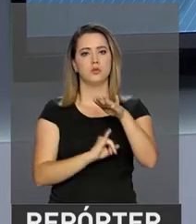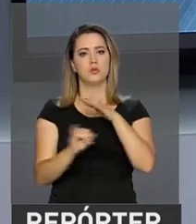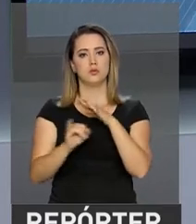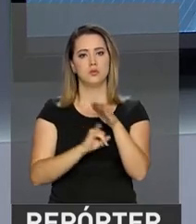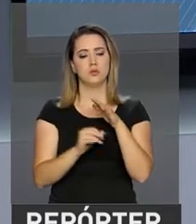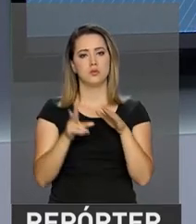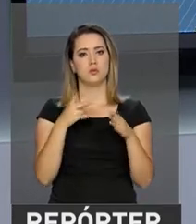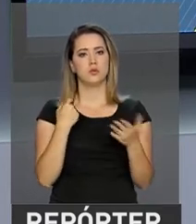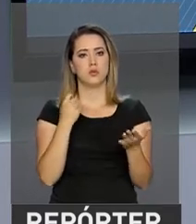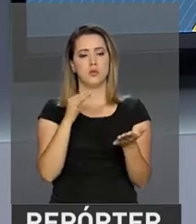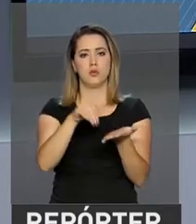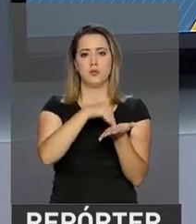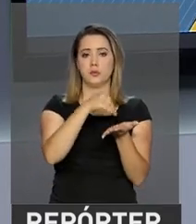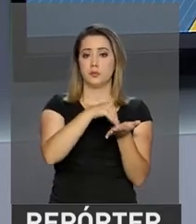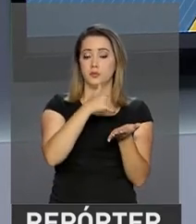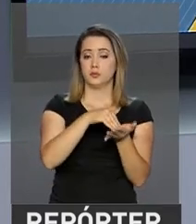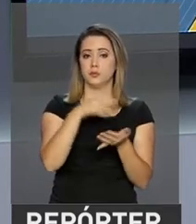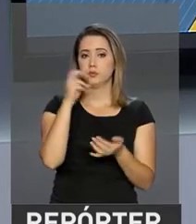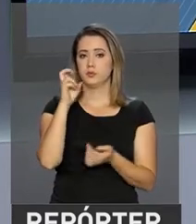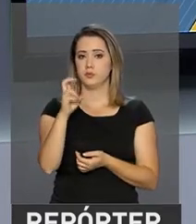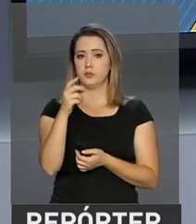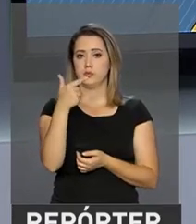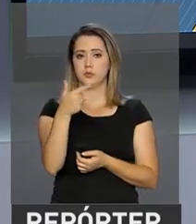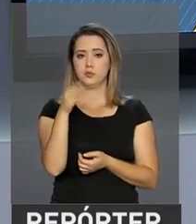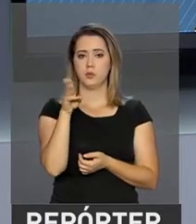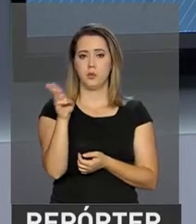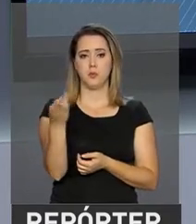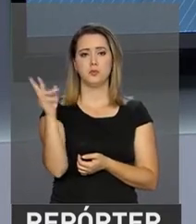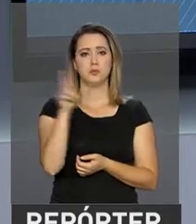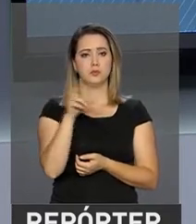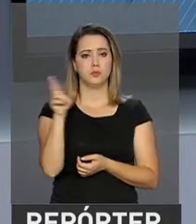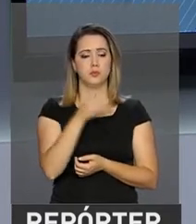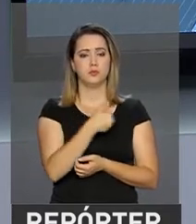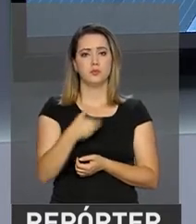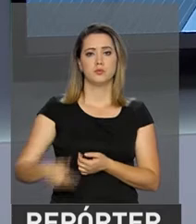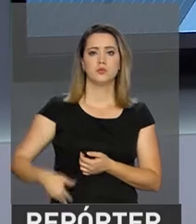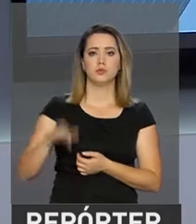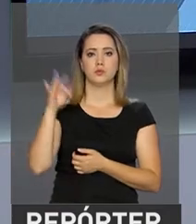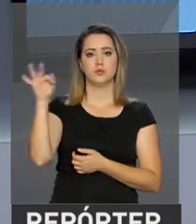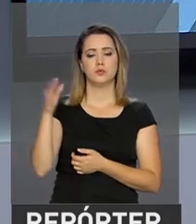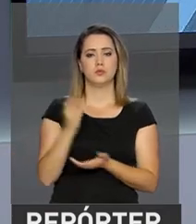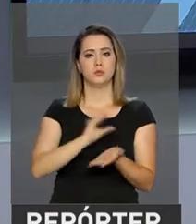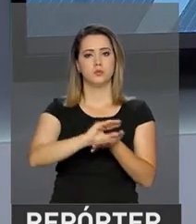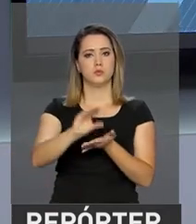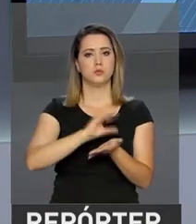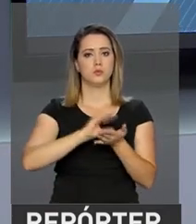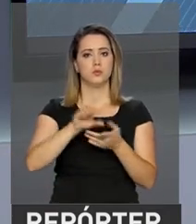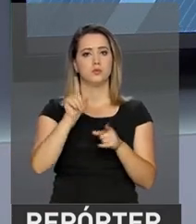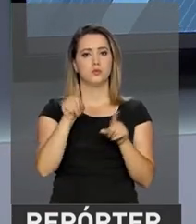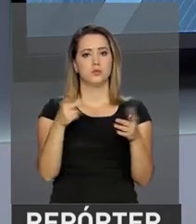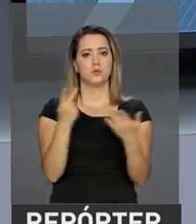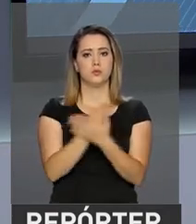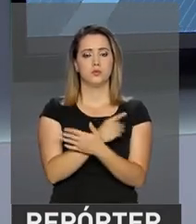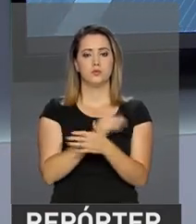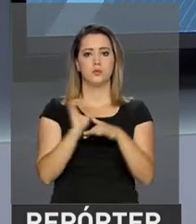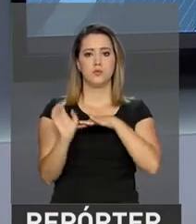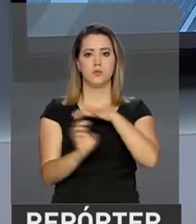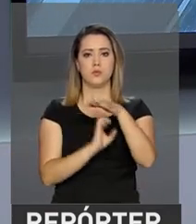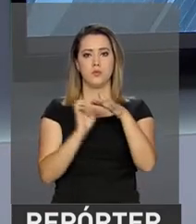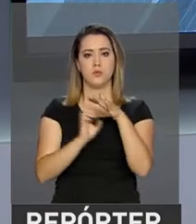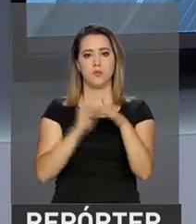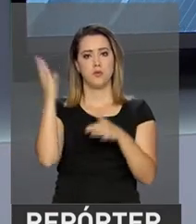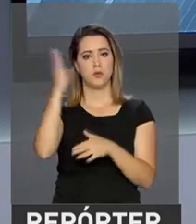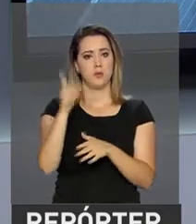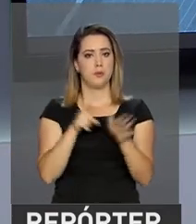foram credenciadas para receber R$ 52 milhões do governo federal. Os investimentos serão feitos por meio da